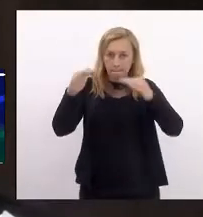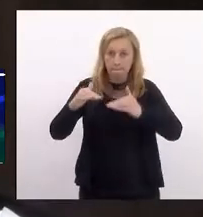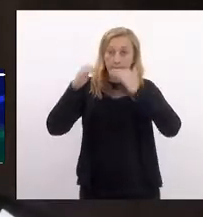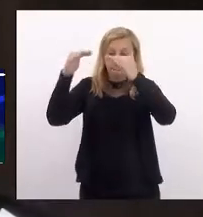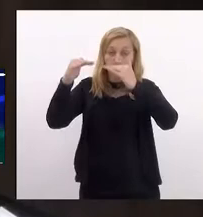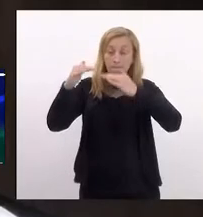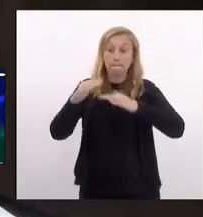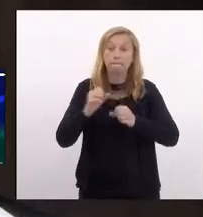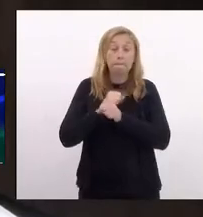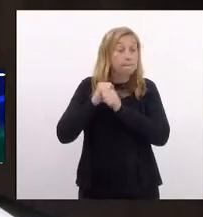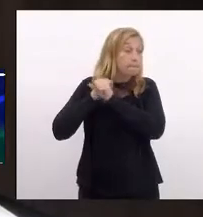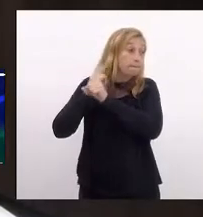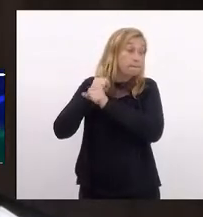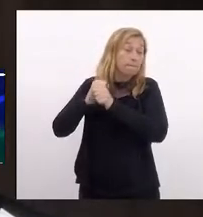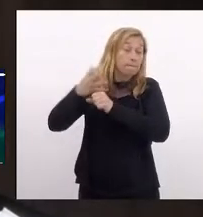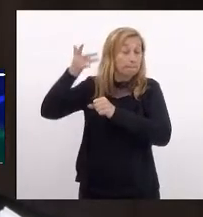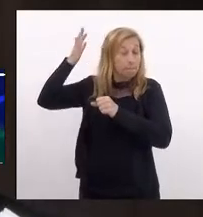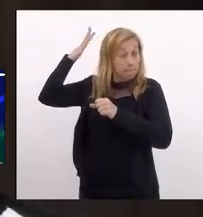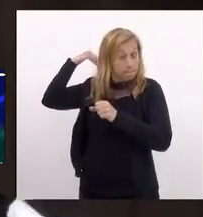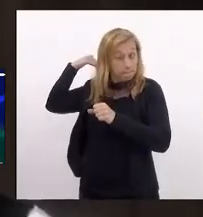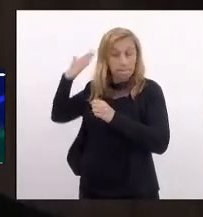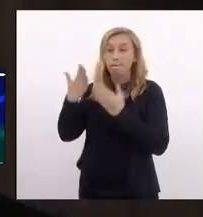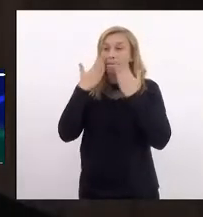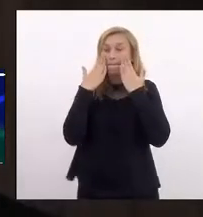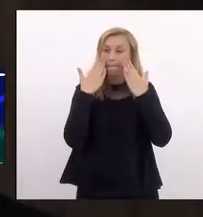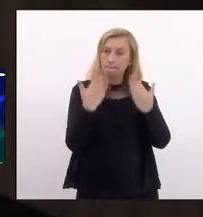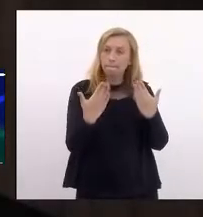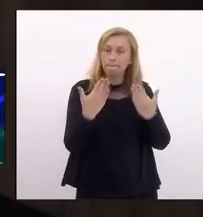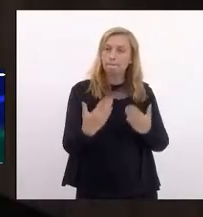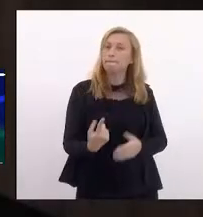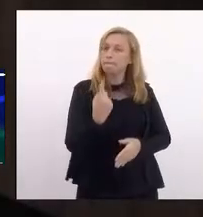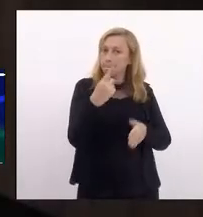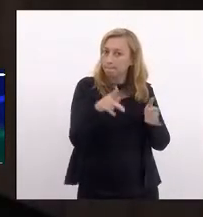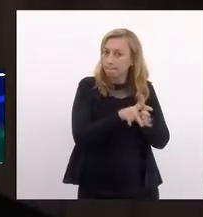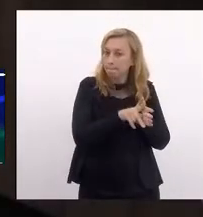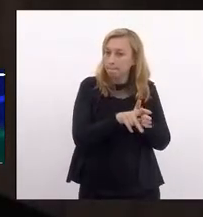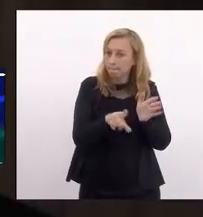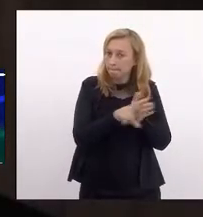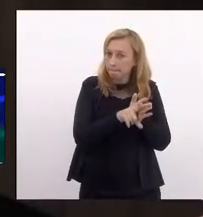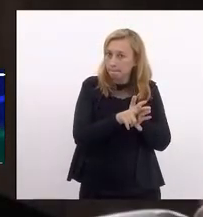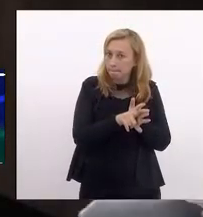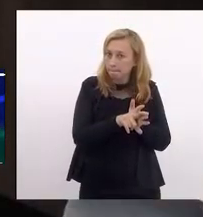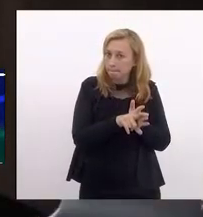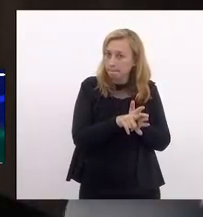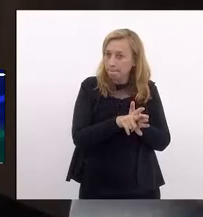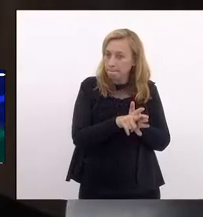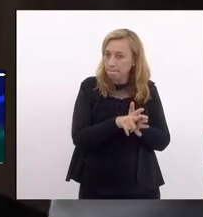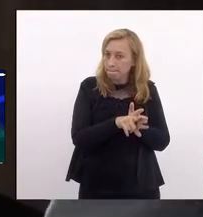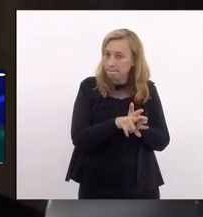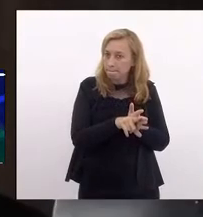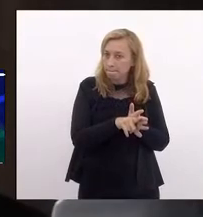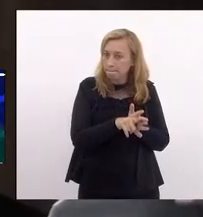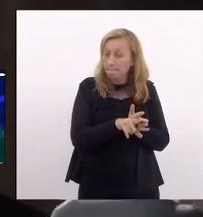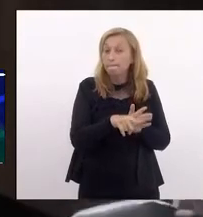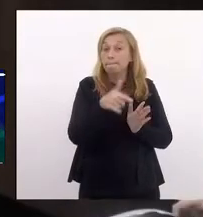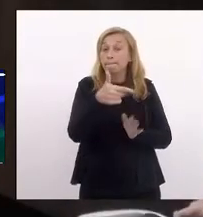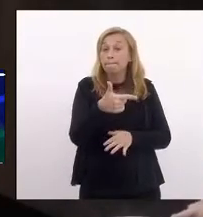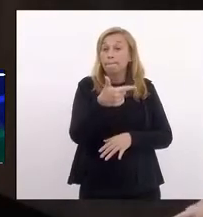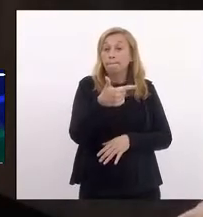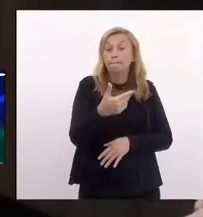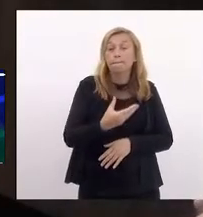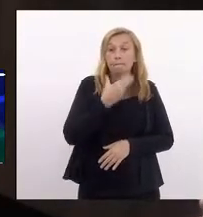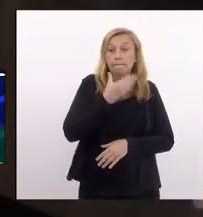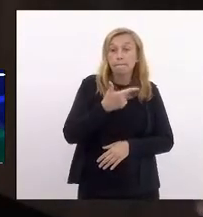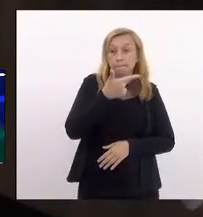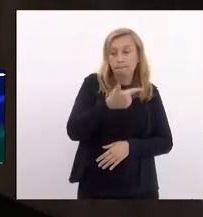a anos atrás Apresentou um projeto de lei é de dezembro 2012